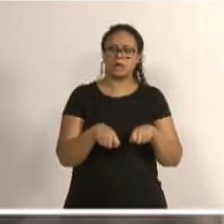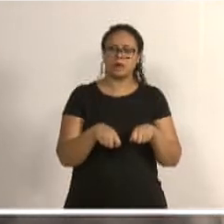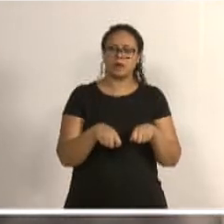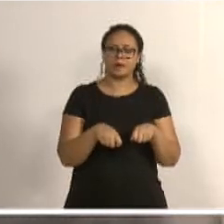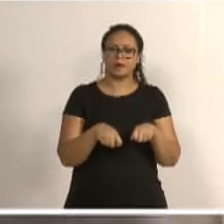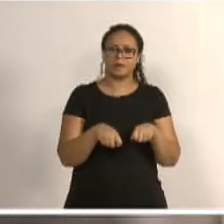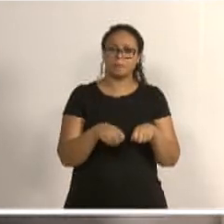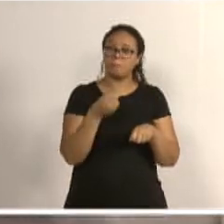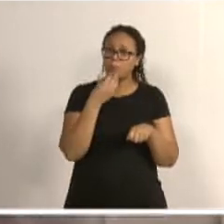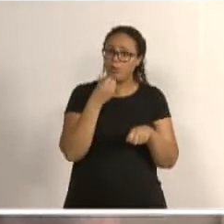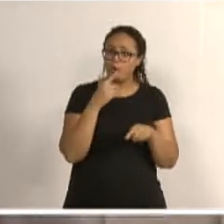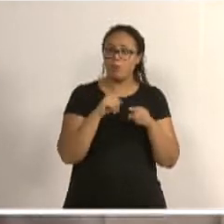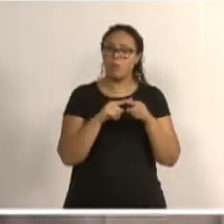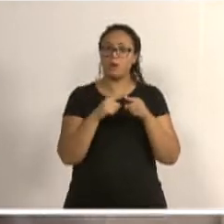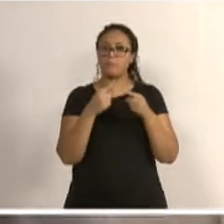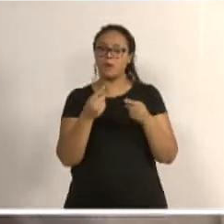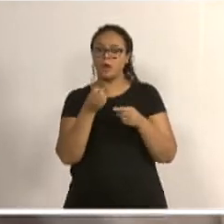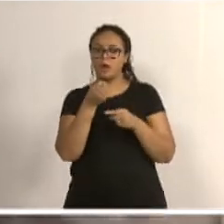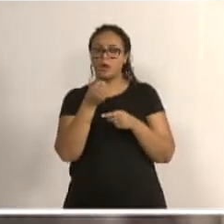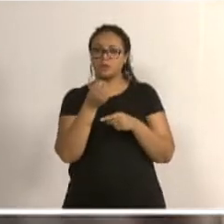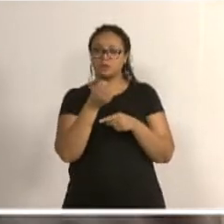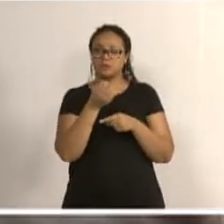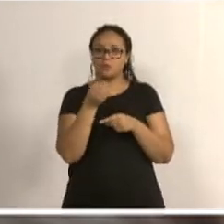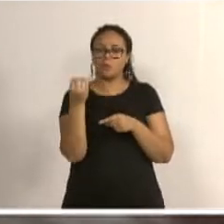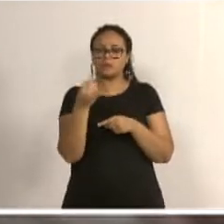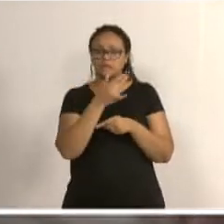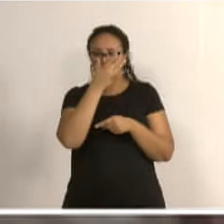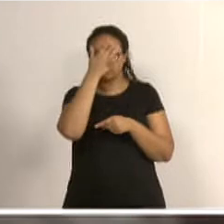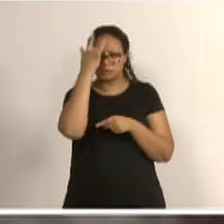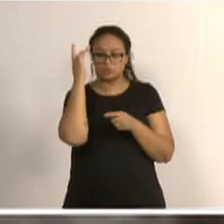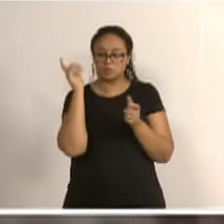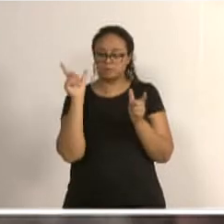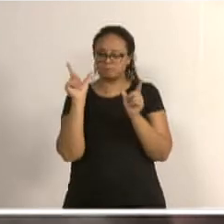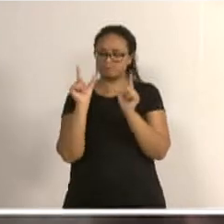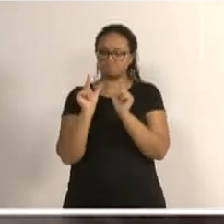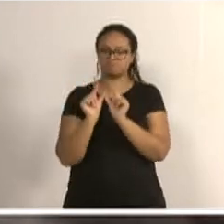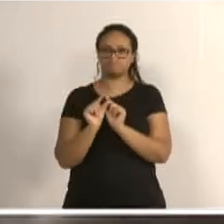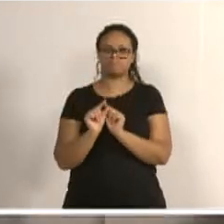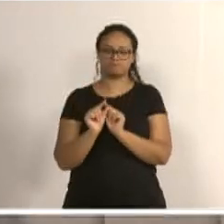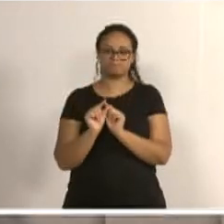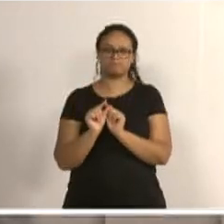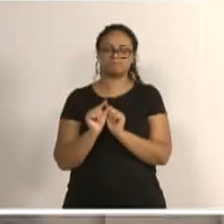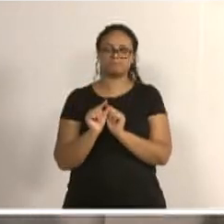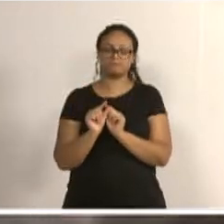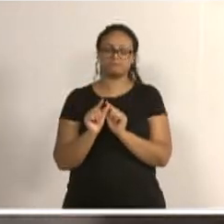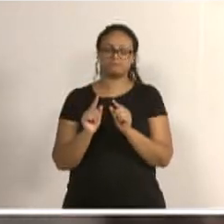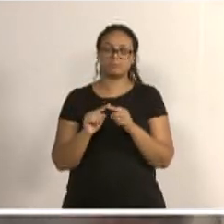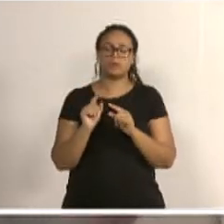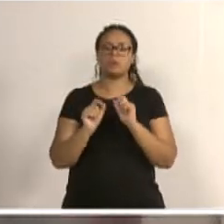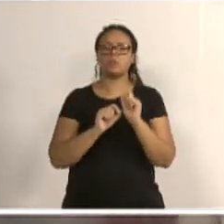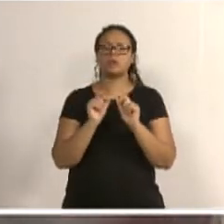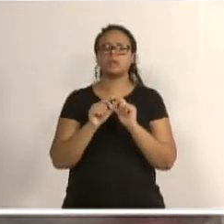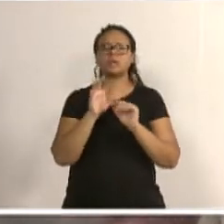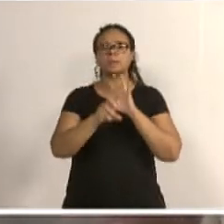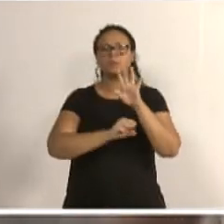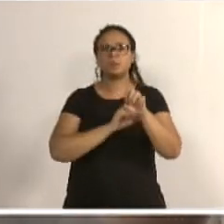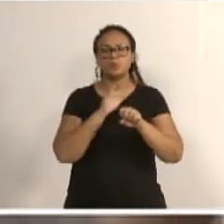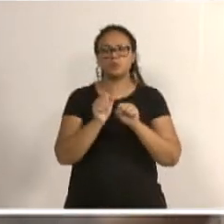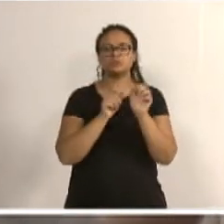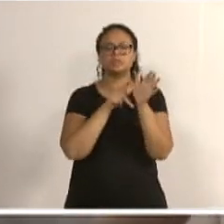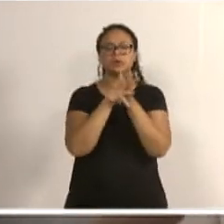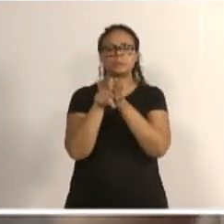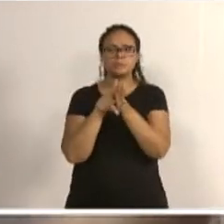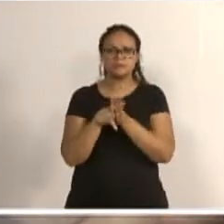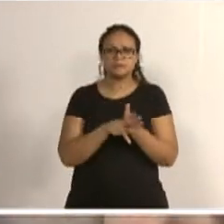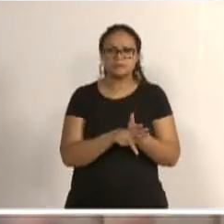passageiros suficiente para se ele autossustentar. Então, o que se busca? Pesquisas, e várias que saíram,